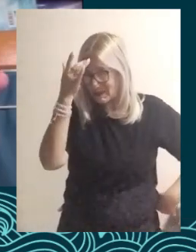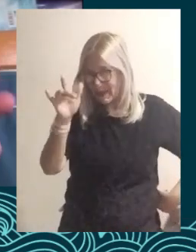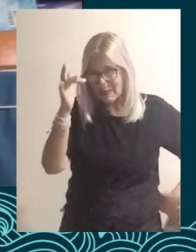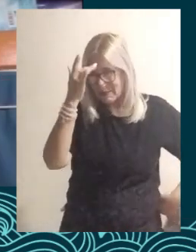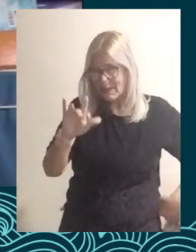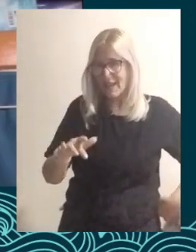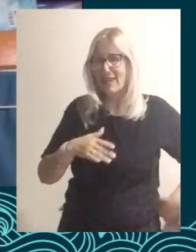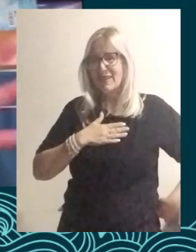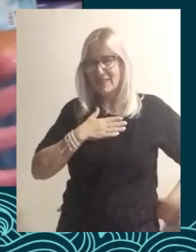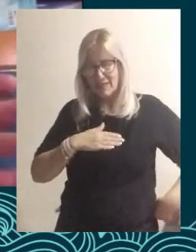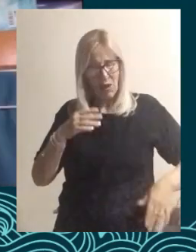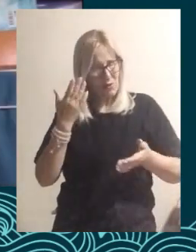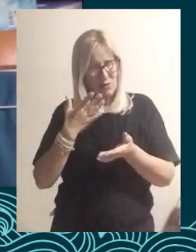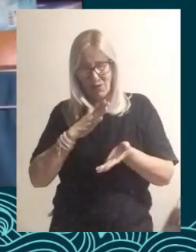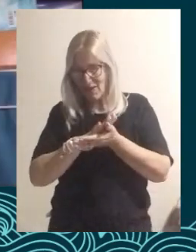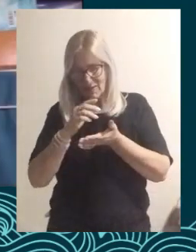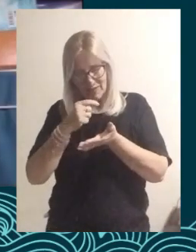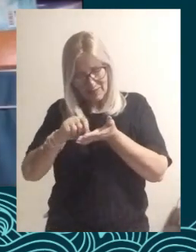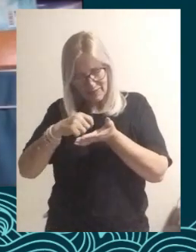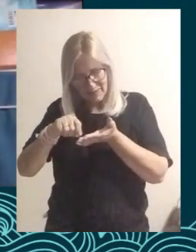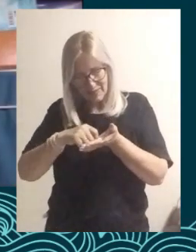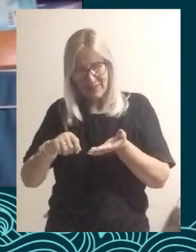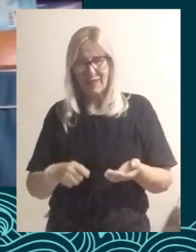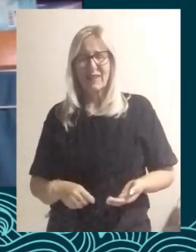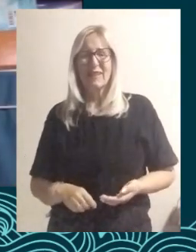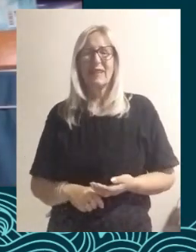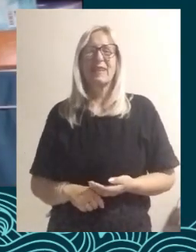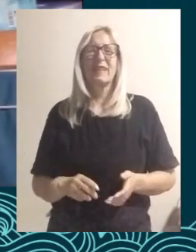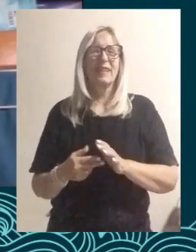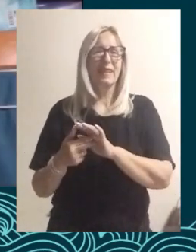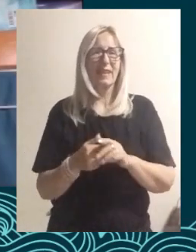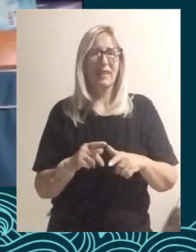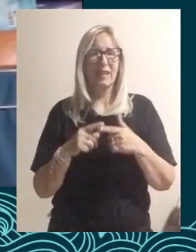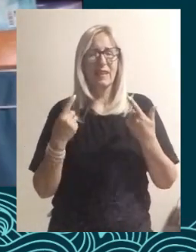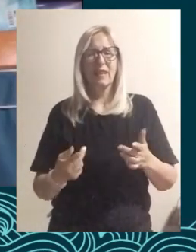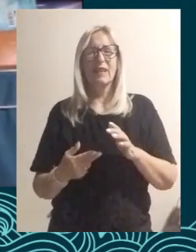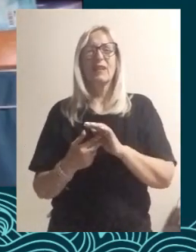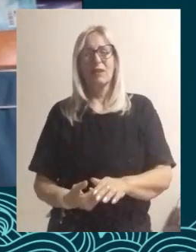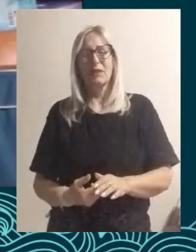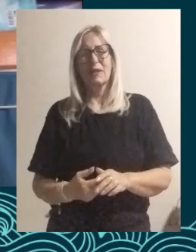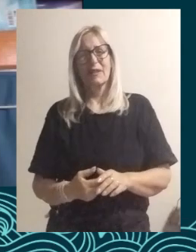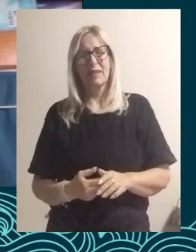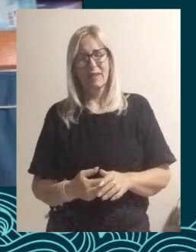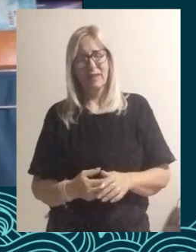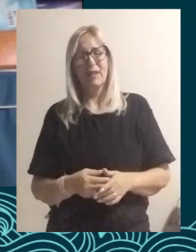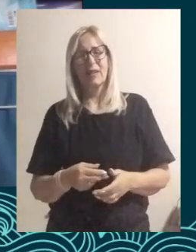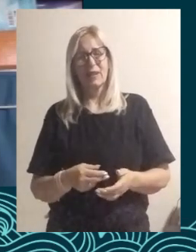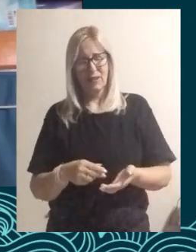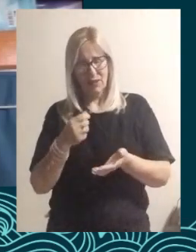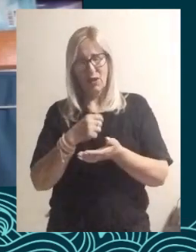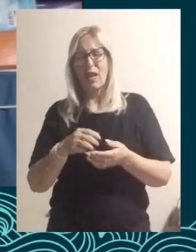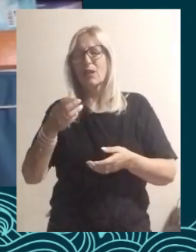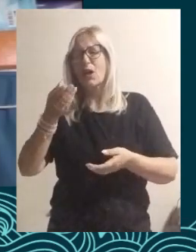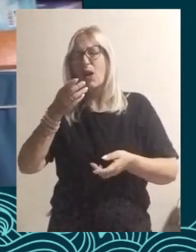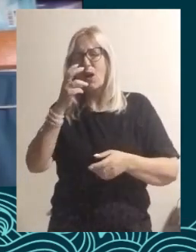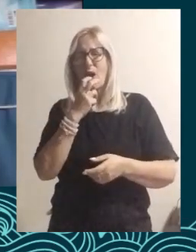Não tem desculpa, tem outras maneiras. Se você não gostou do caderno na estante, nem no bloco de notas, nem no gravador,